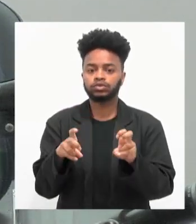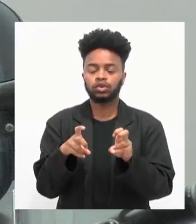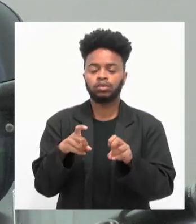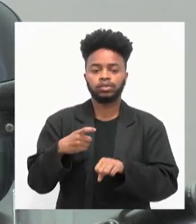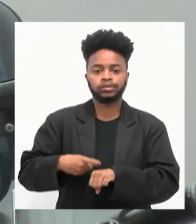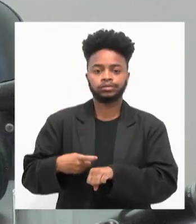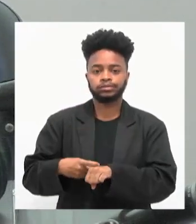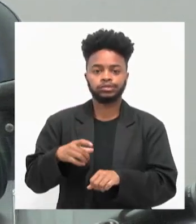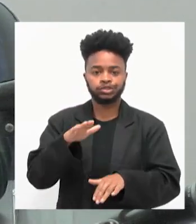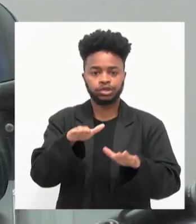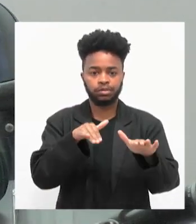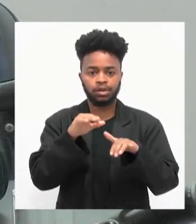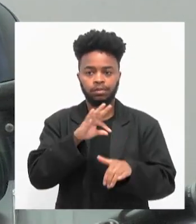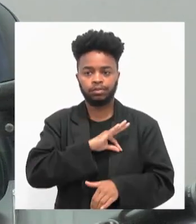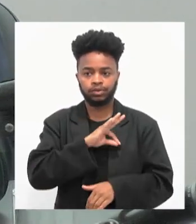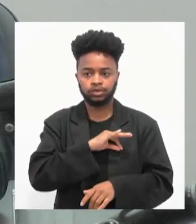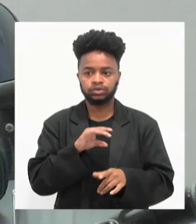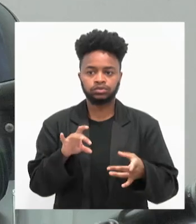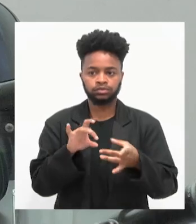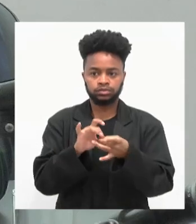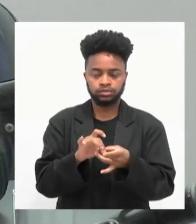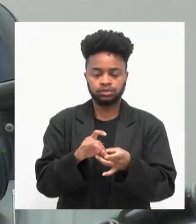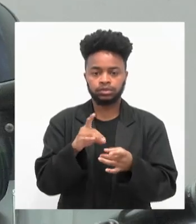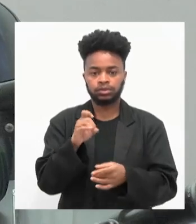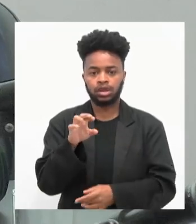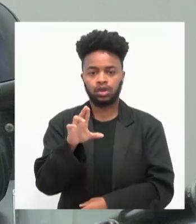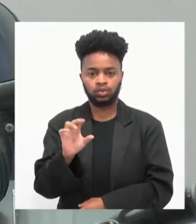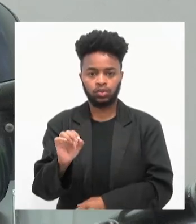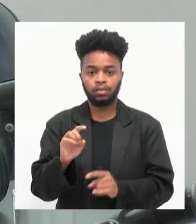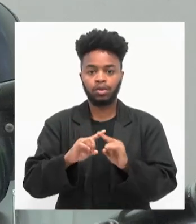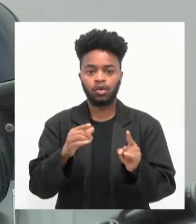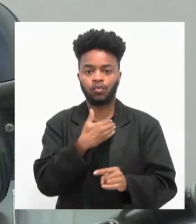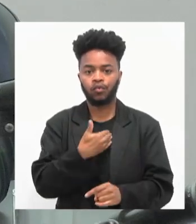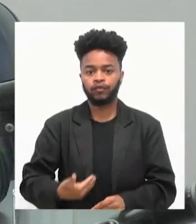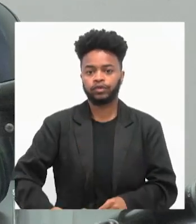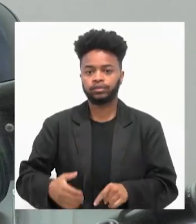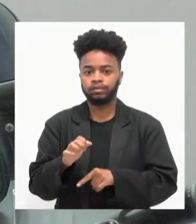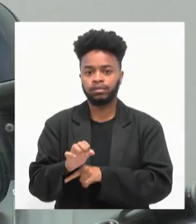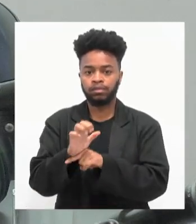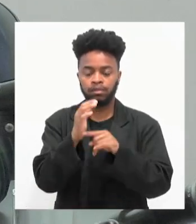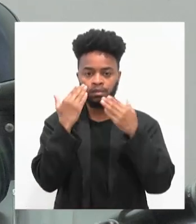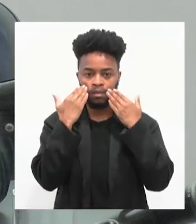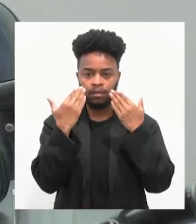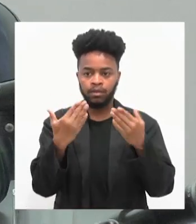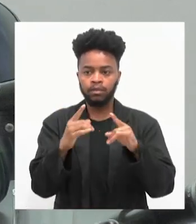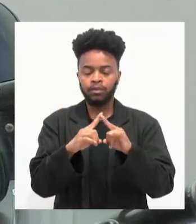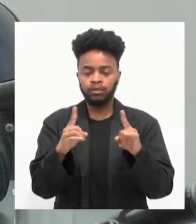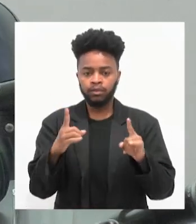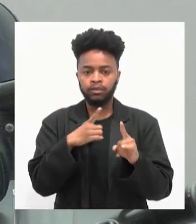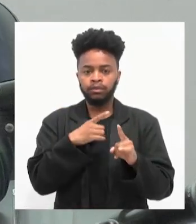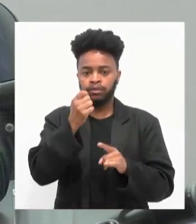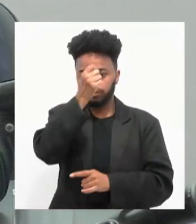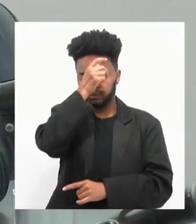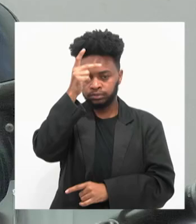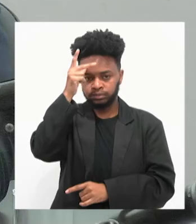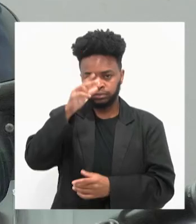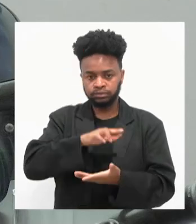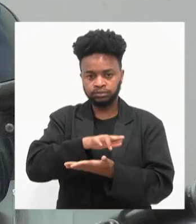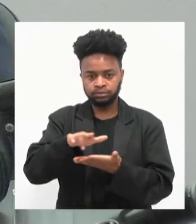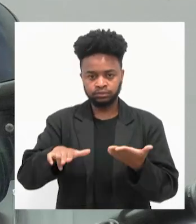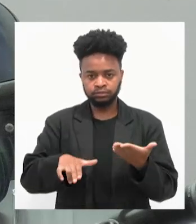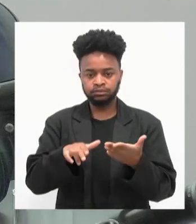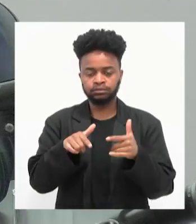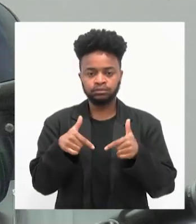chamar a PM, estar com o DETRO aqui, ou seja, o governo do Estado está exposto. Agora, tem muita prefeitura